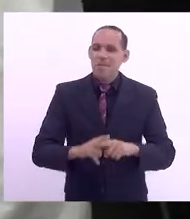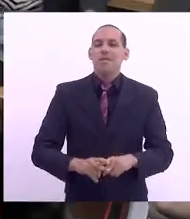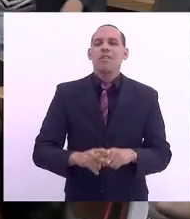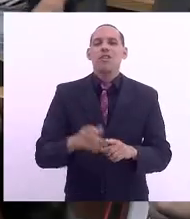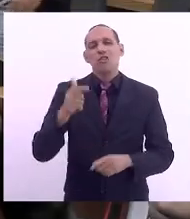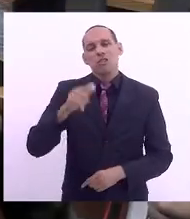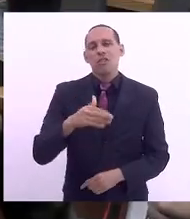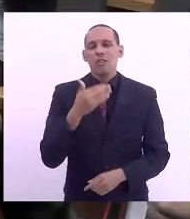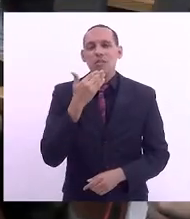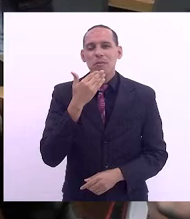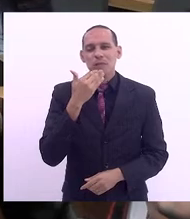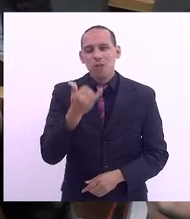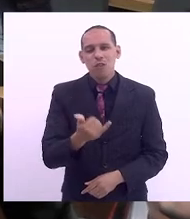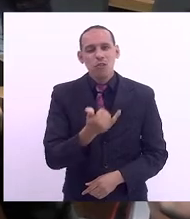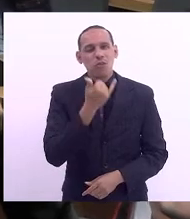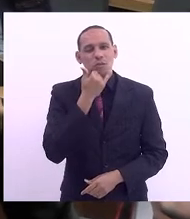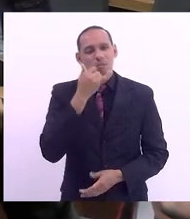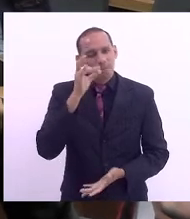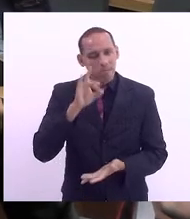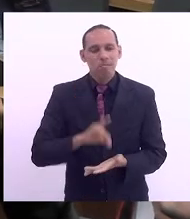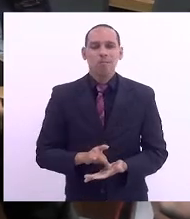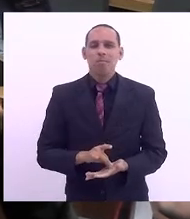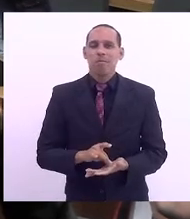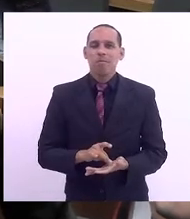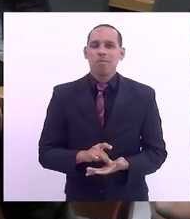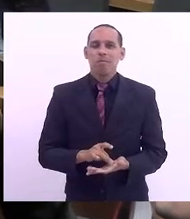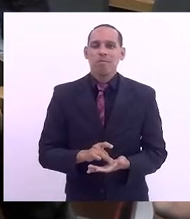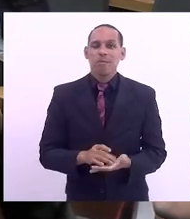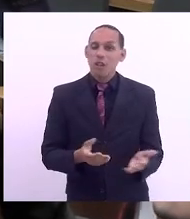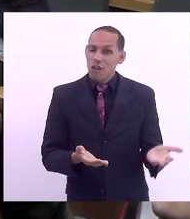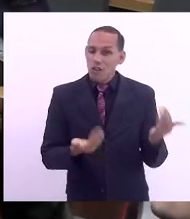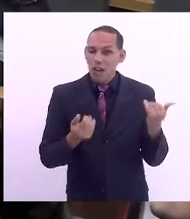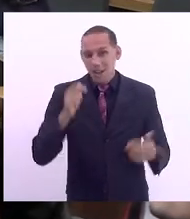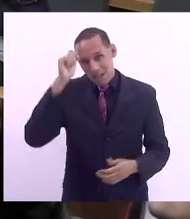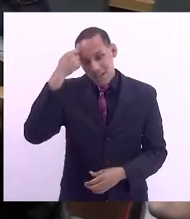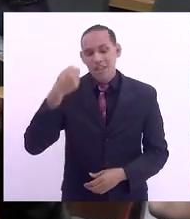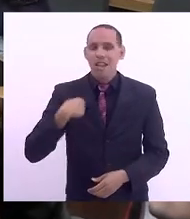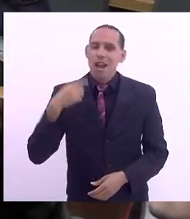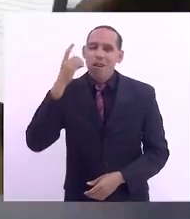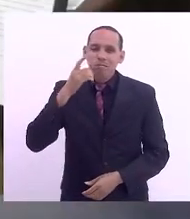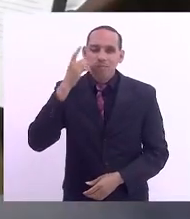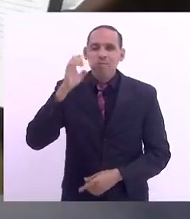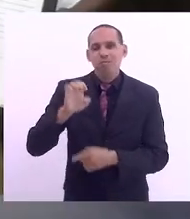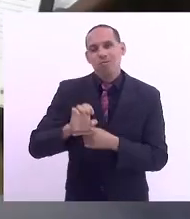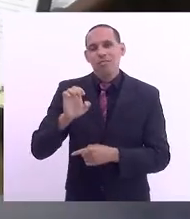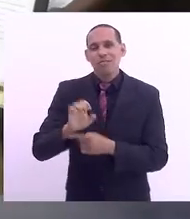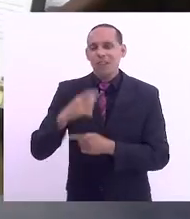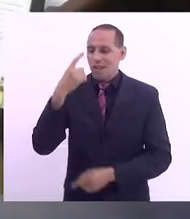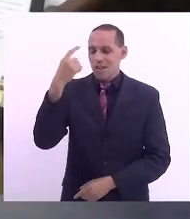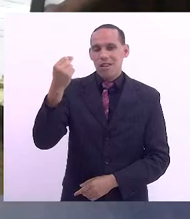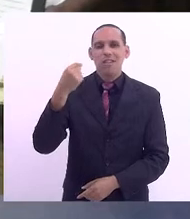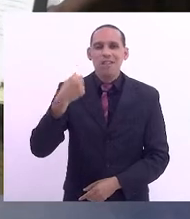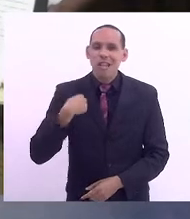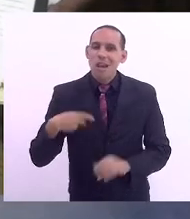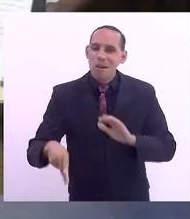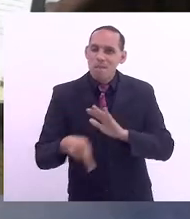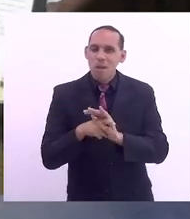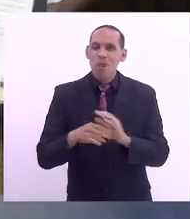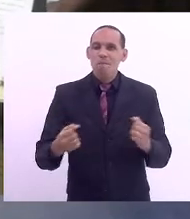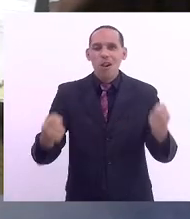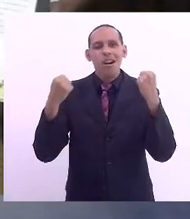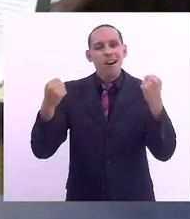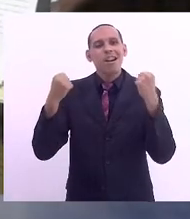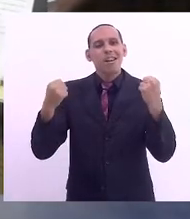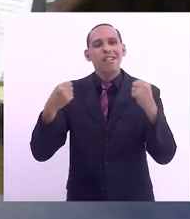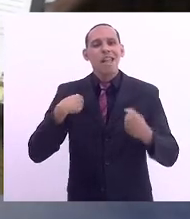mais sinceras desculpas. Ainda que jovem negra, eu sou deputada estadual eleita, eu faço parte do poder, eu sou